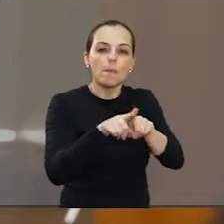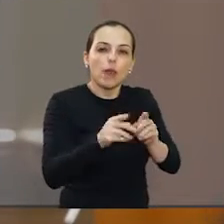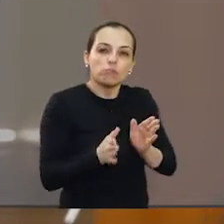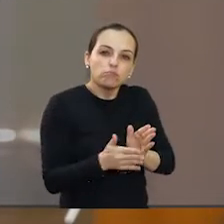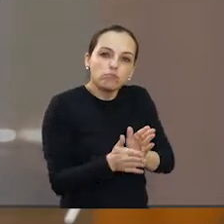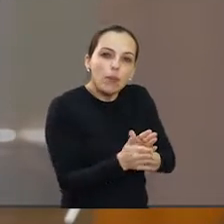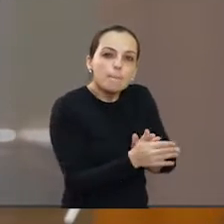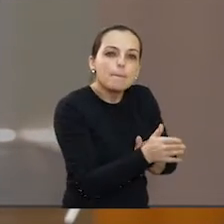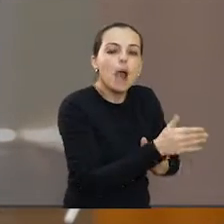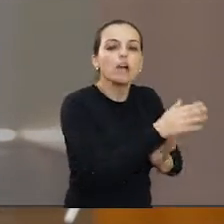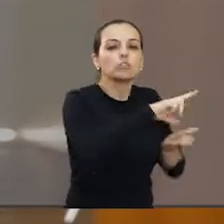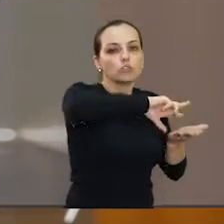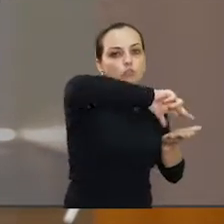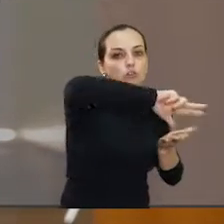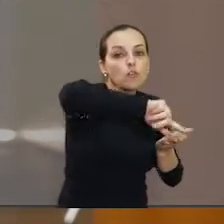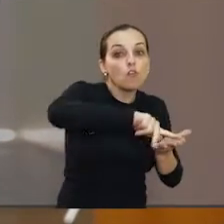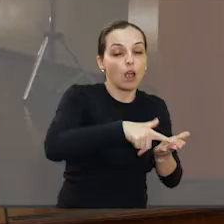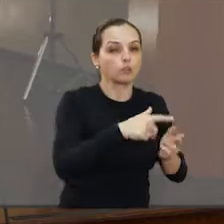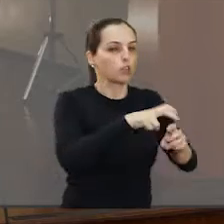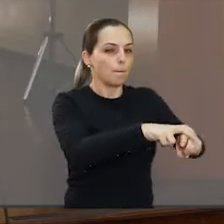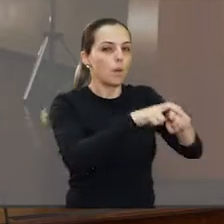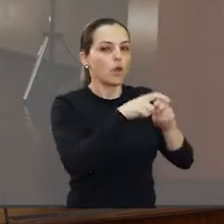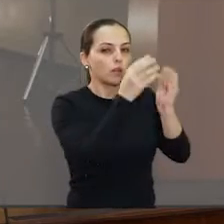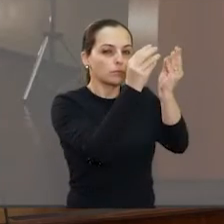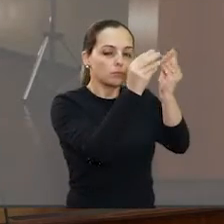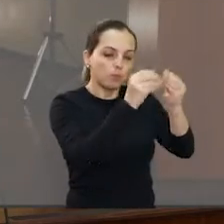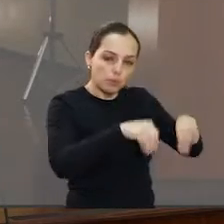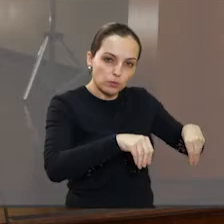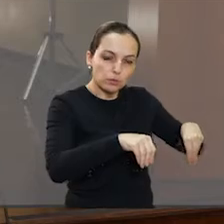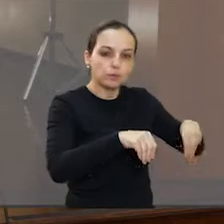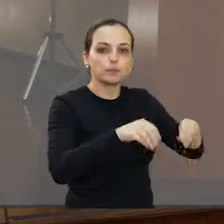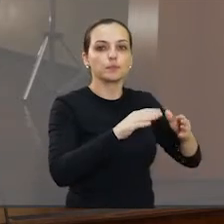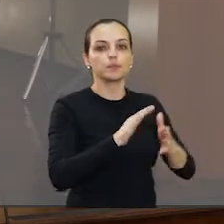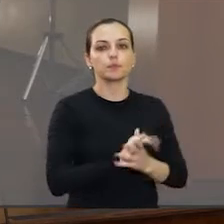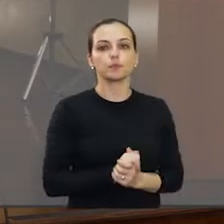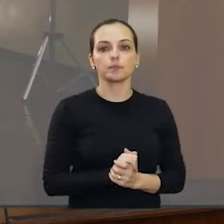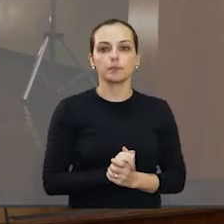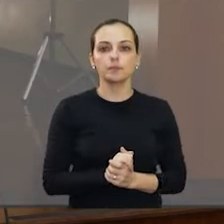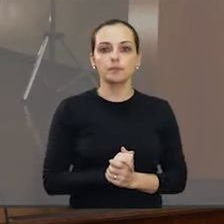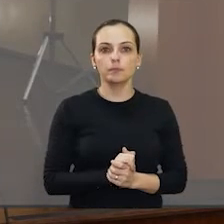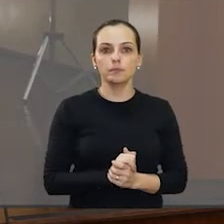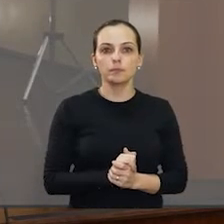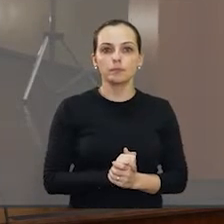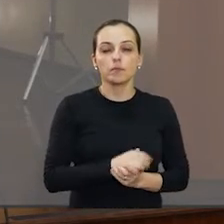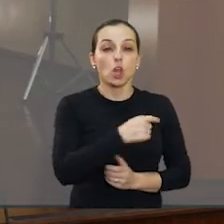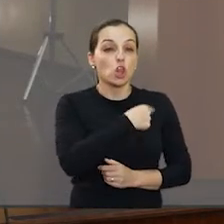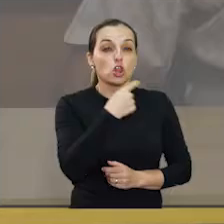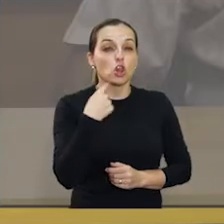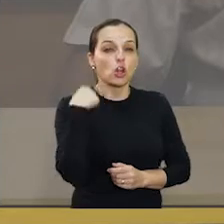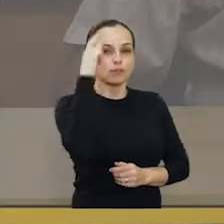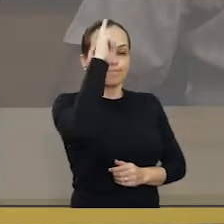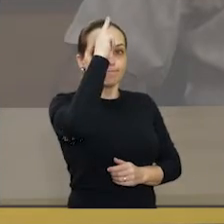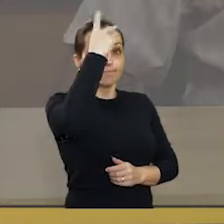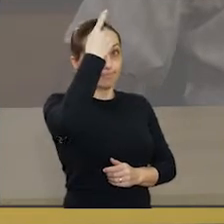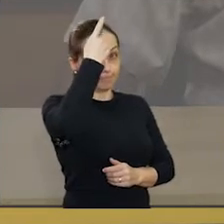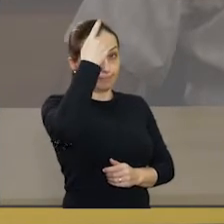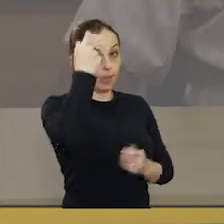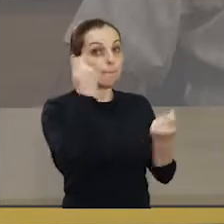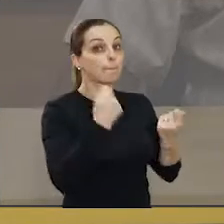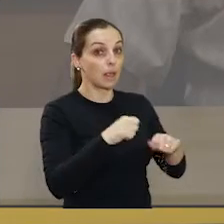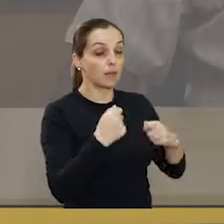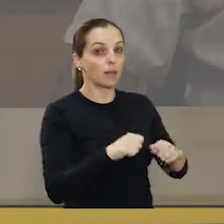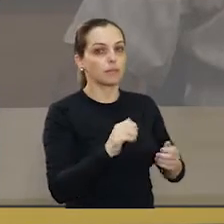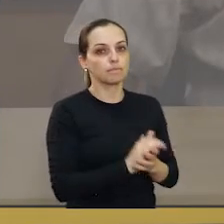os fitoplânctons ou plânctons, e complica toda a cadeia. A gente tem que se educar, né?